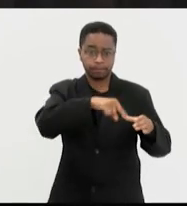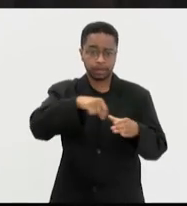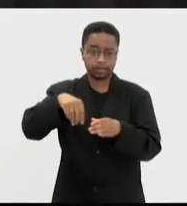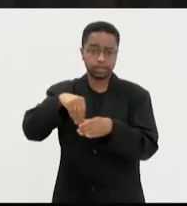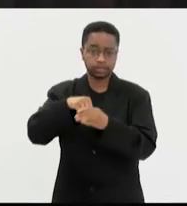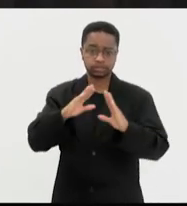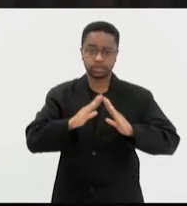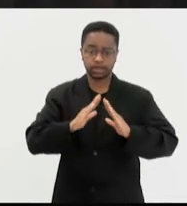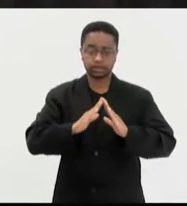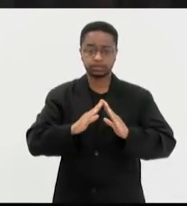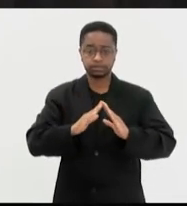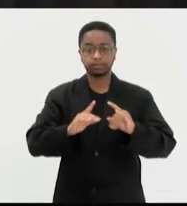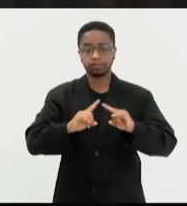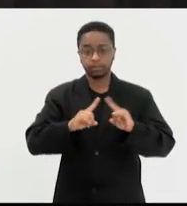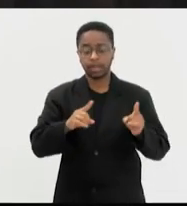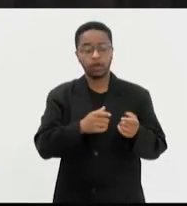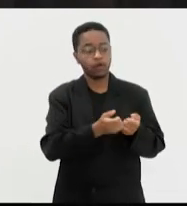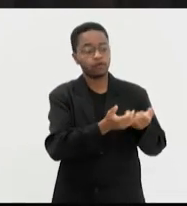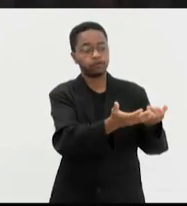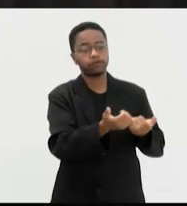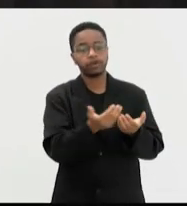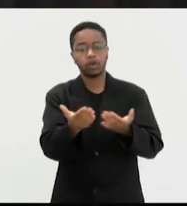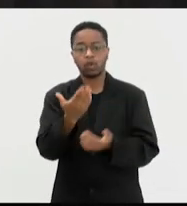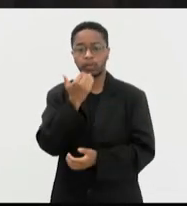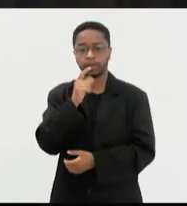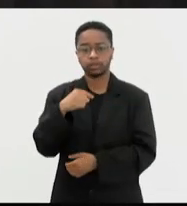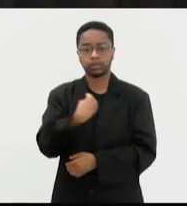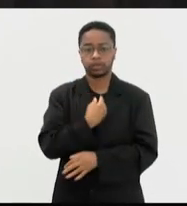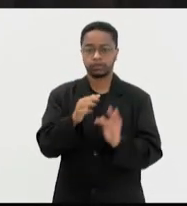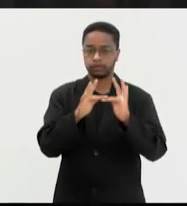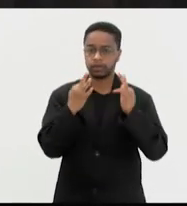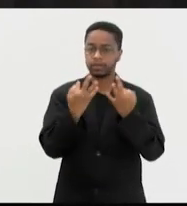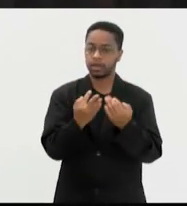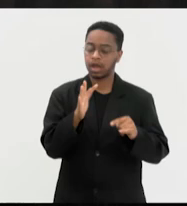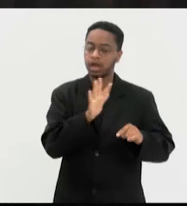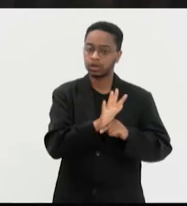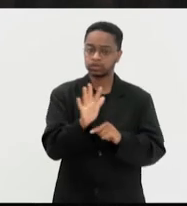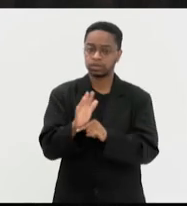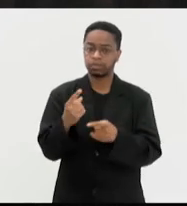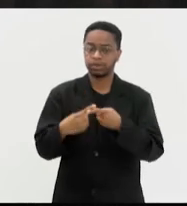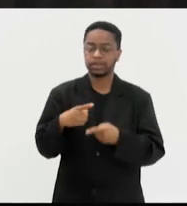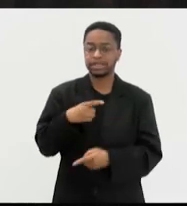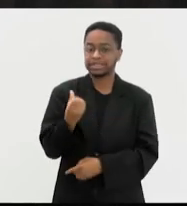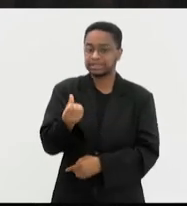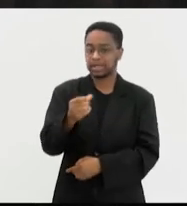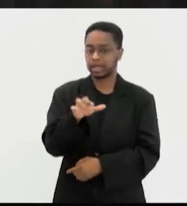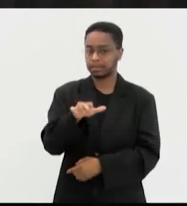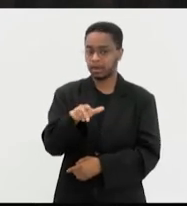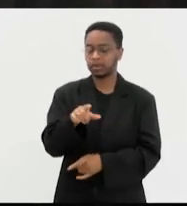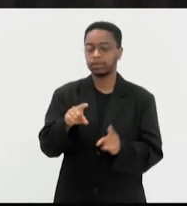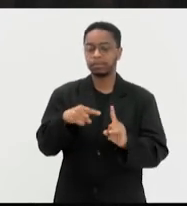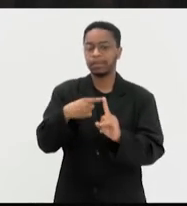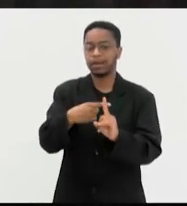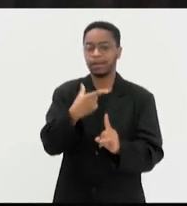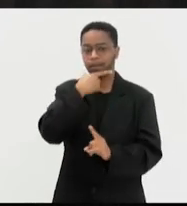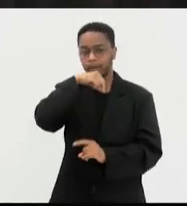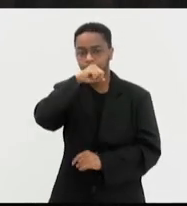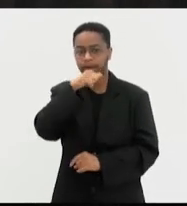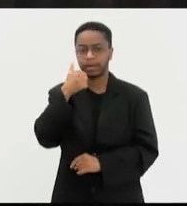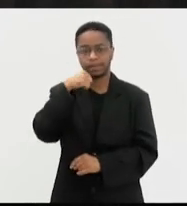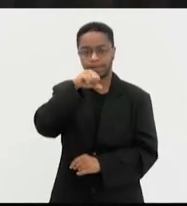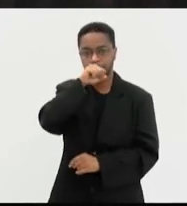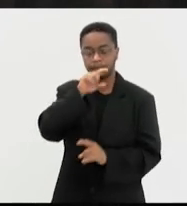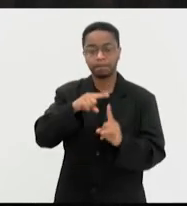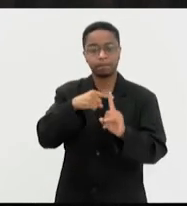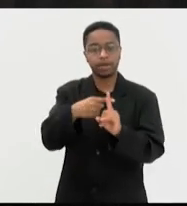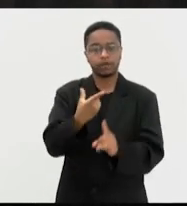e aquilo ali era fonte de alimento para a nossa família para ajudar no sustento porque erramos Seis Irmãos mas meu pai e minha mãe né E mais a